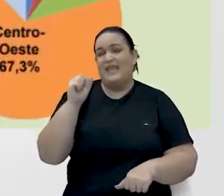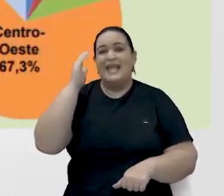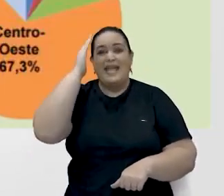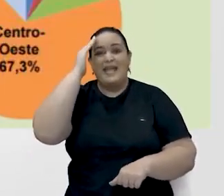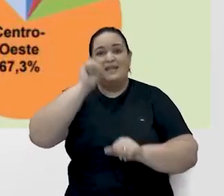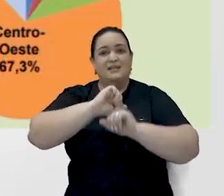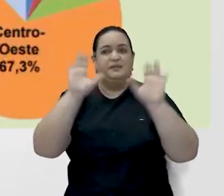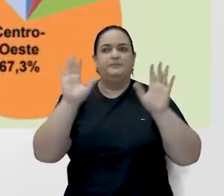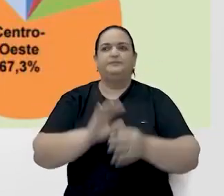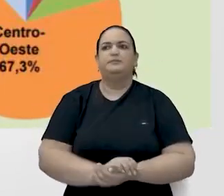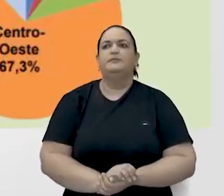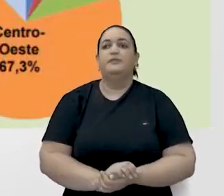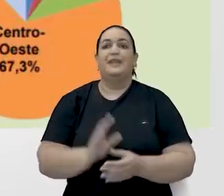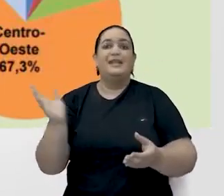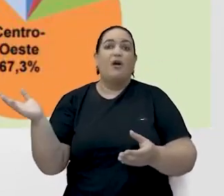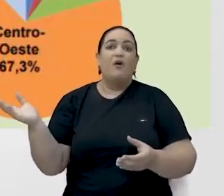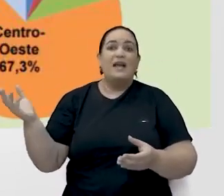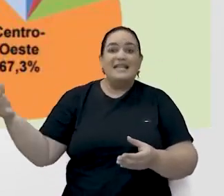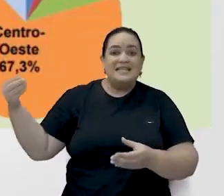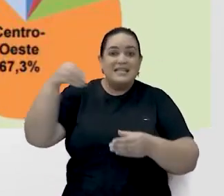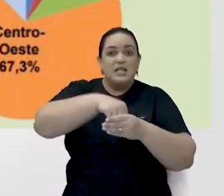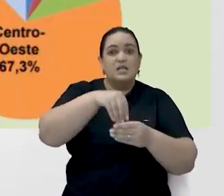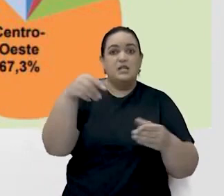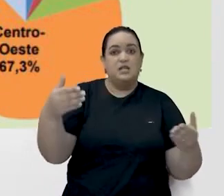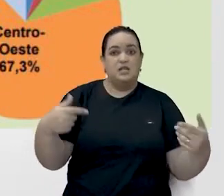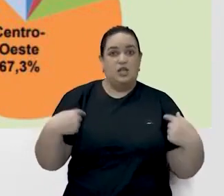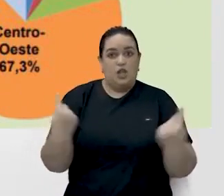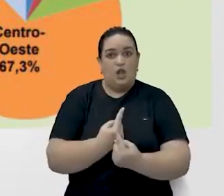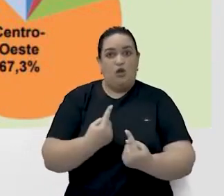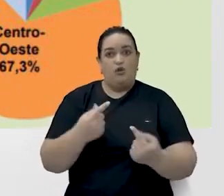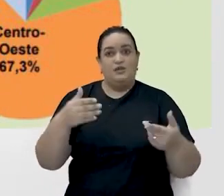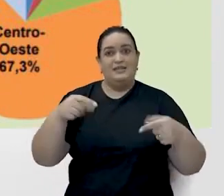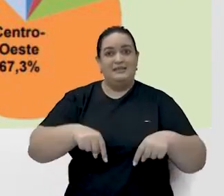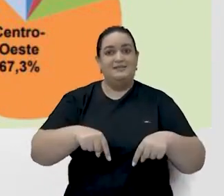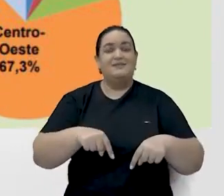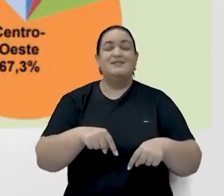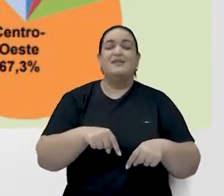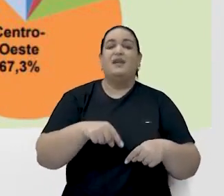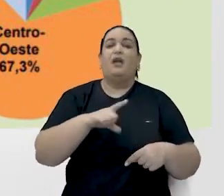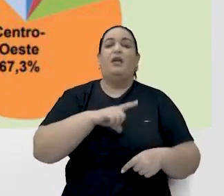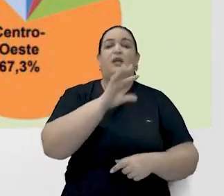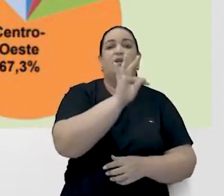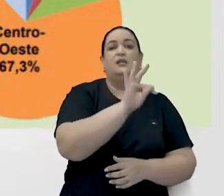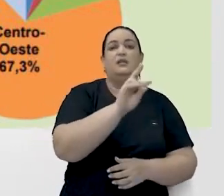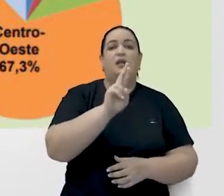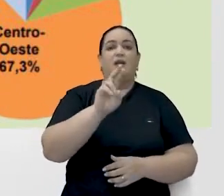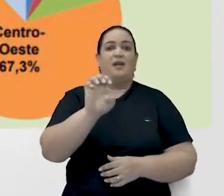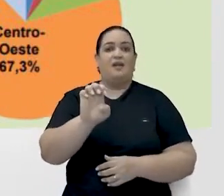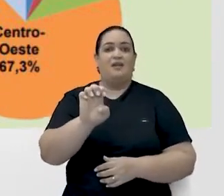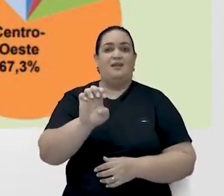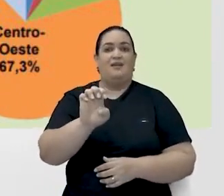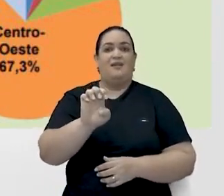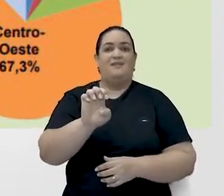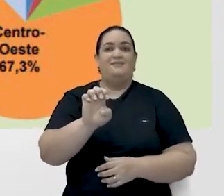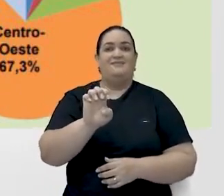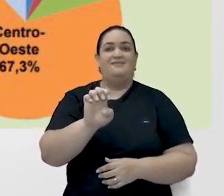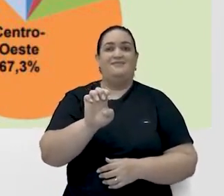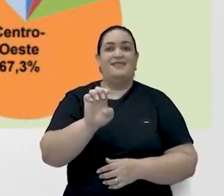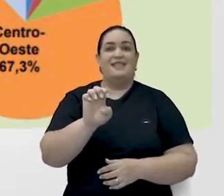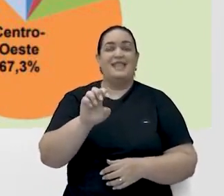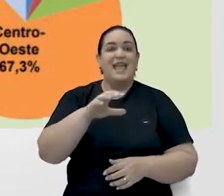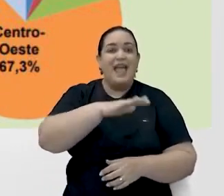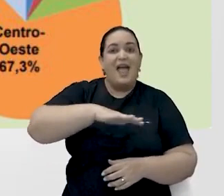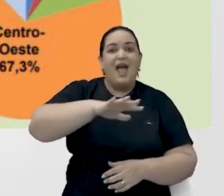para o nosso cenário, segundo o TRE, que é o Tribunal Superior Eleitoral, as regiões com